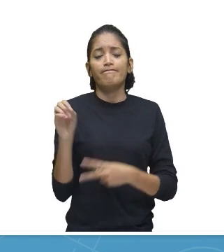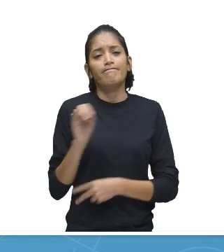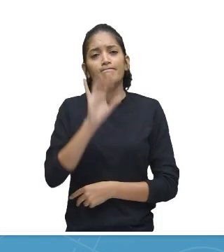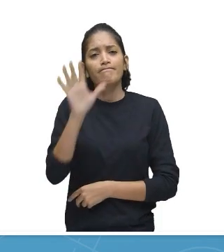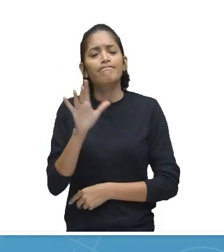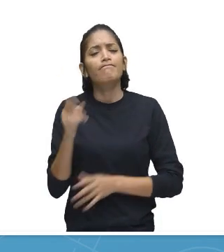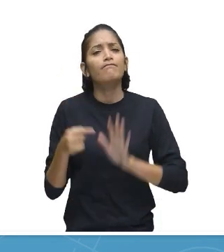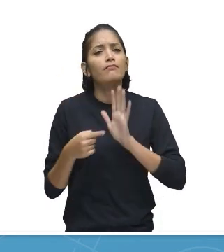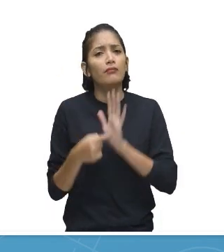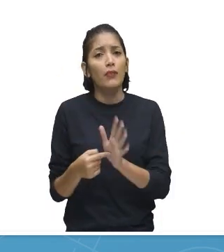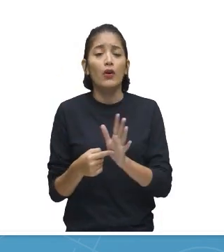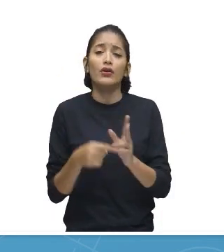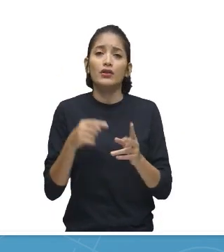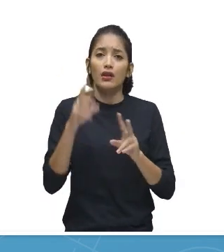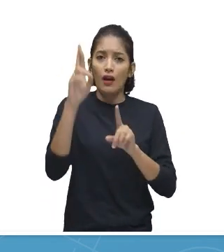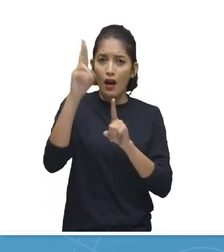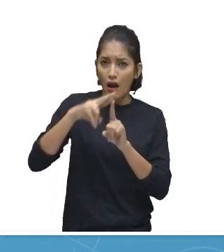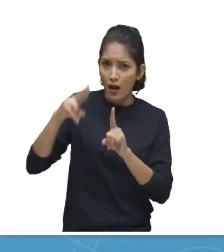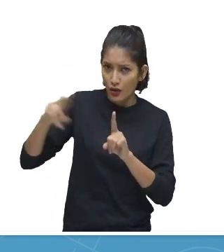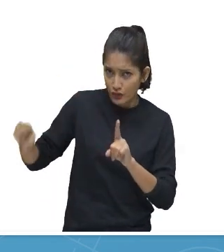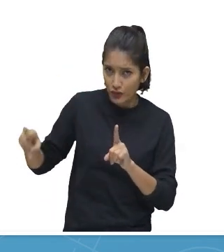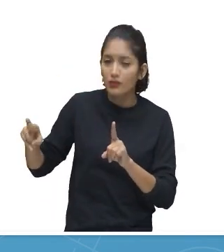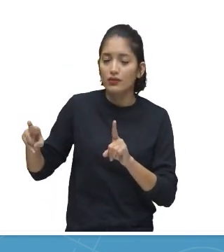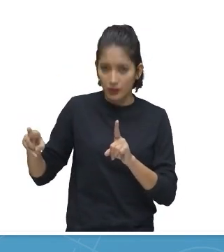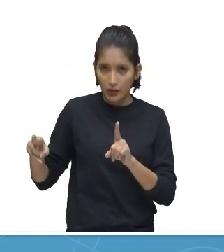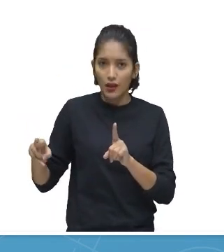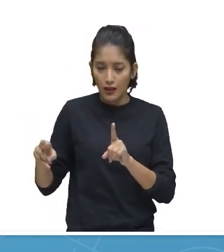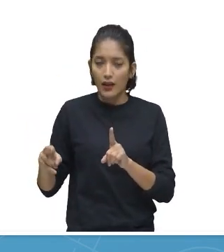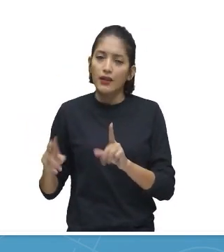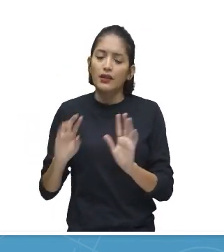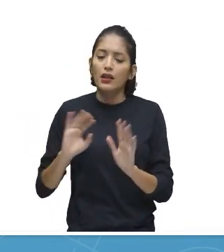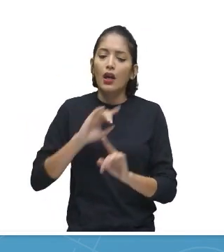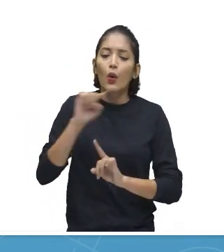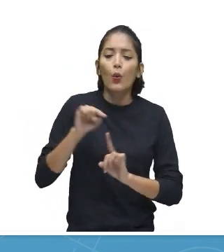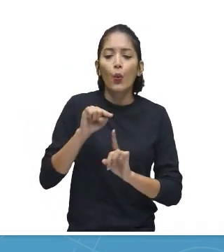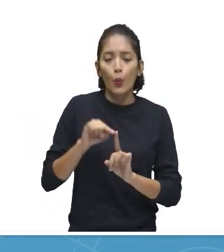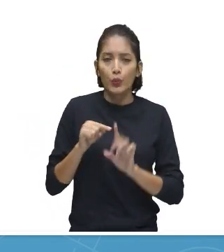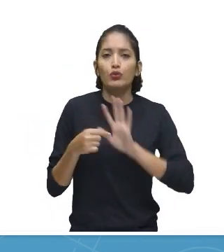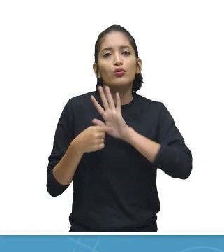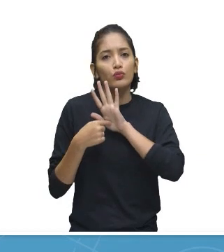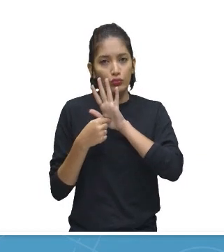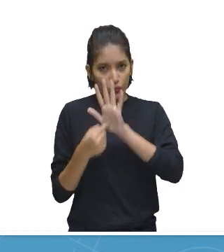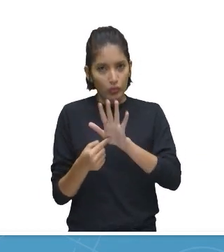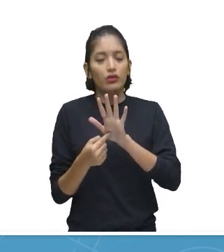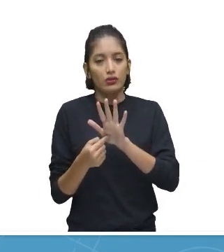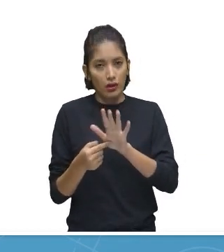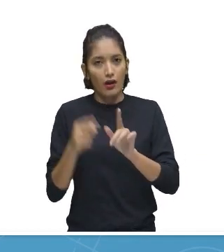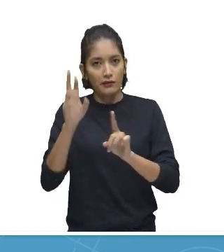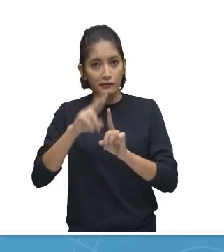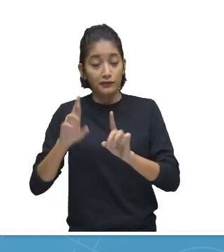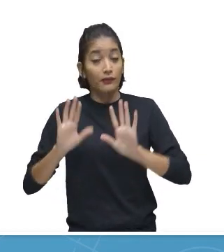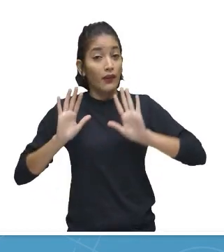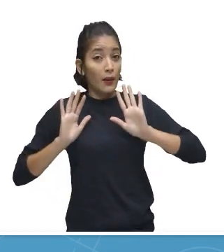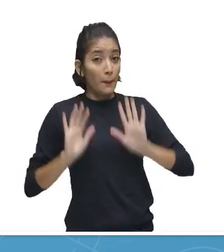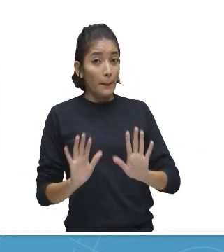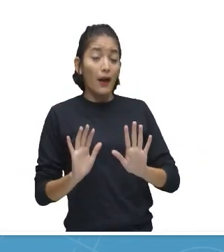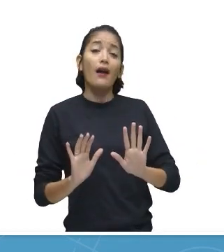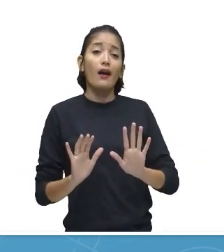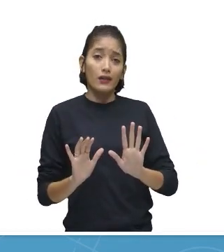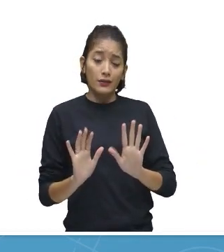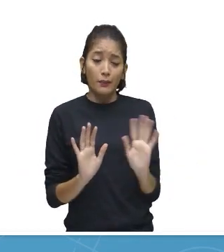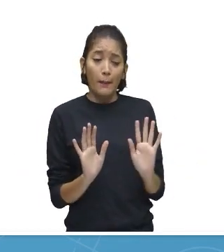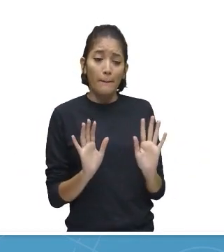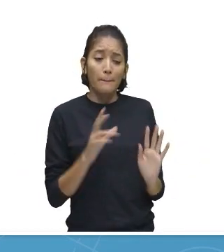expressam a religiosidade, elas têm a mesma intenção de estar representando ali a religiosidade, mas com